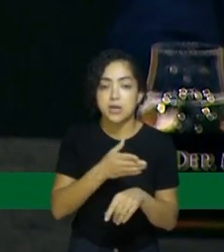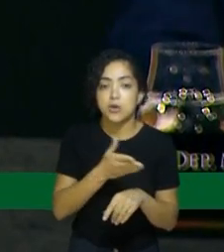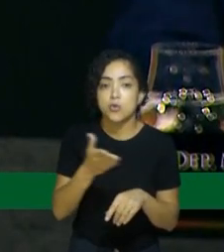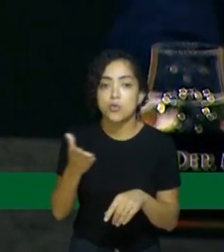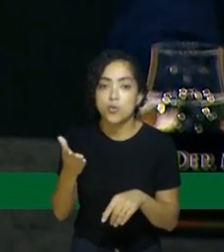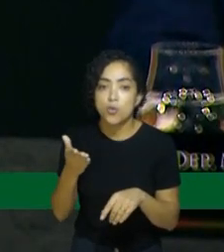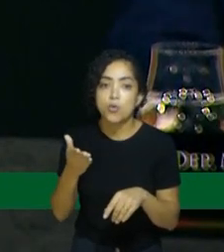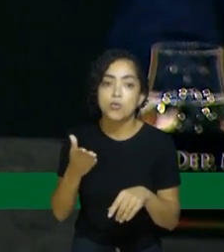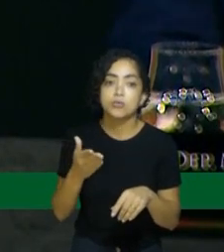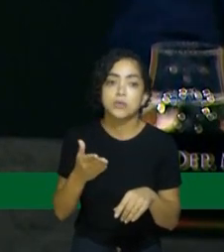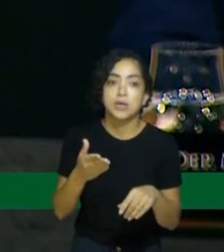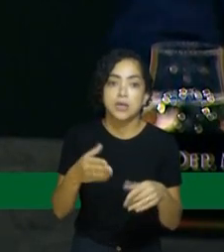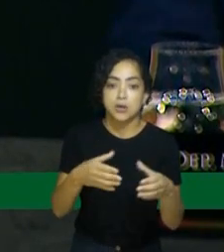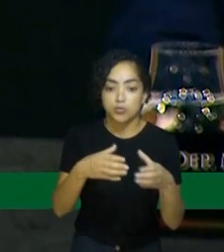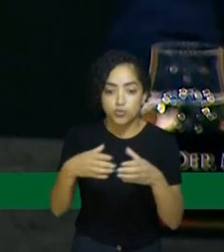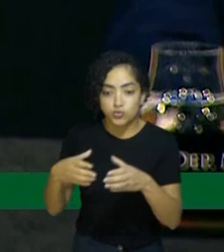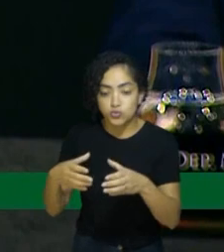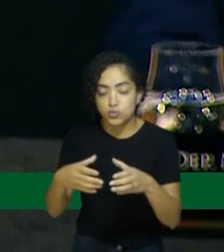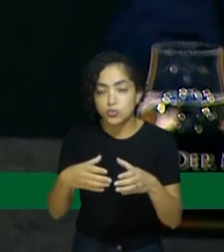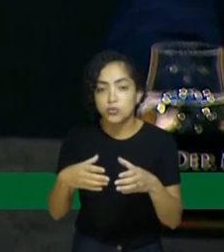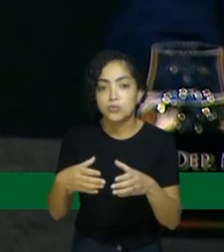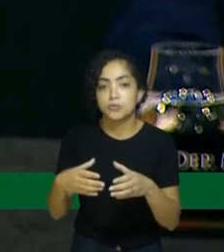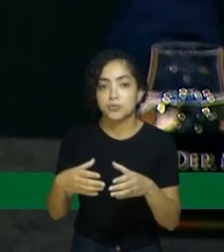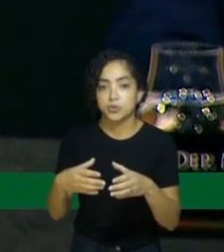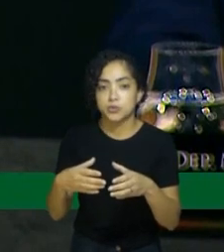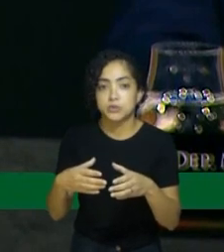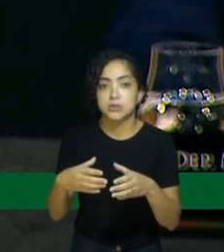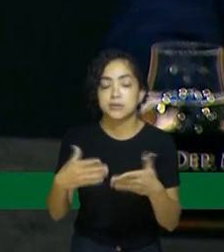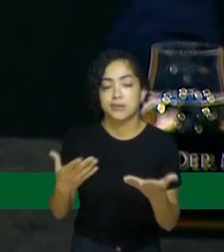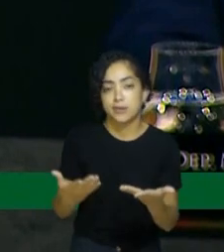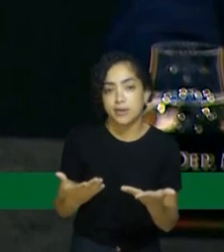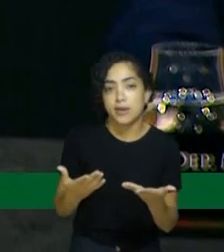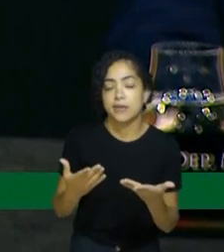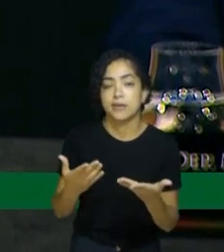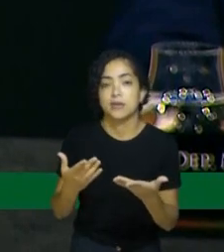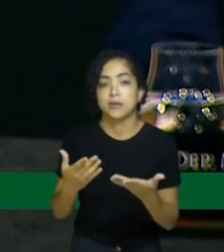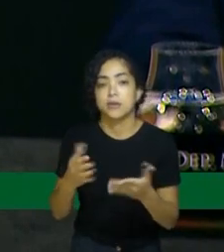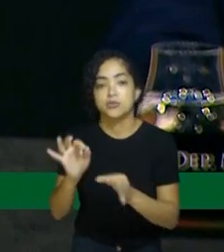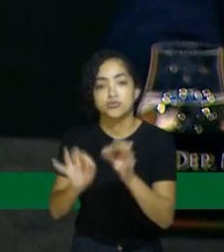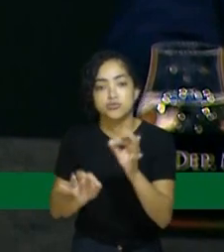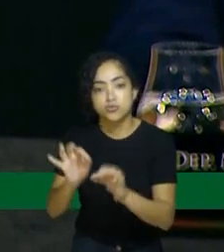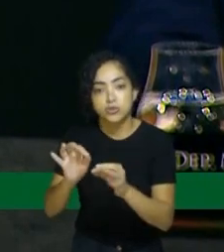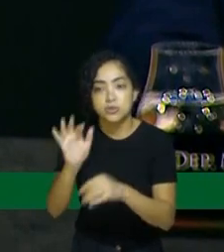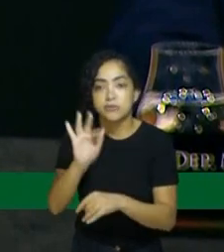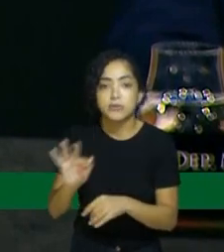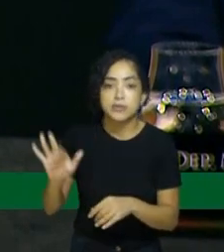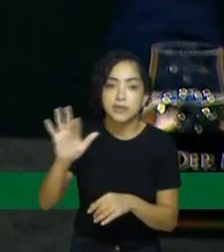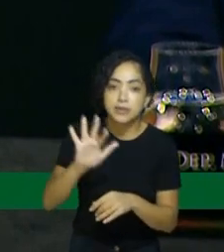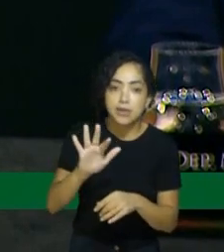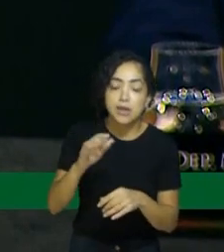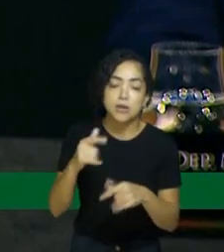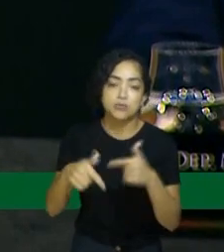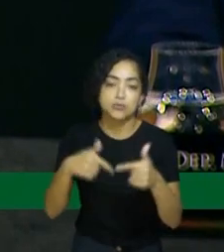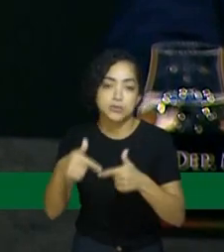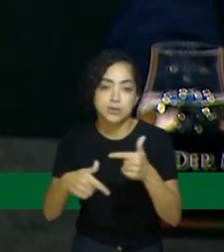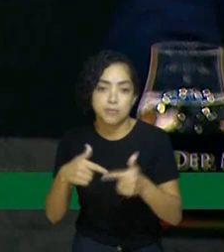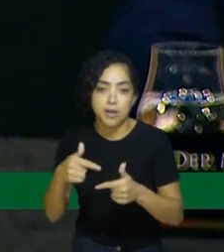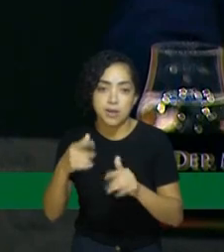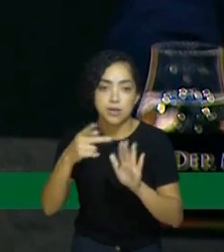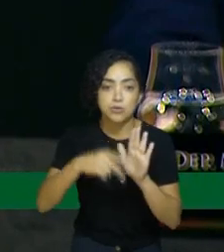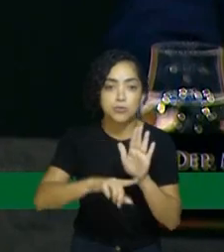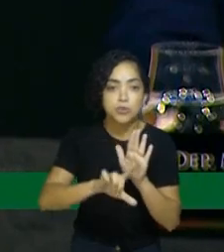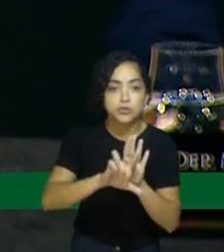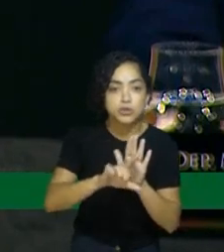instituições eh de Justiça Federal Justiça do Trabalho onde são apresentados projetos que